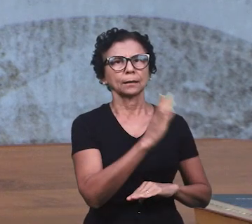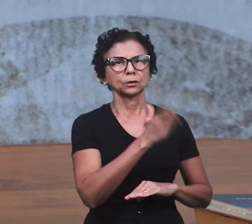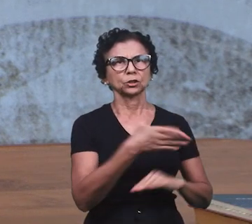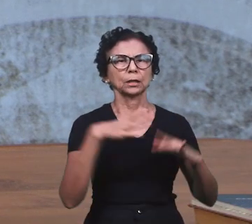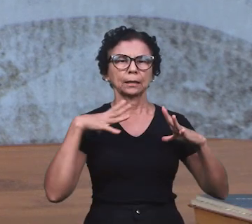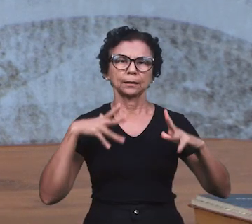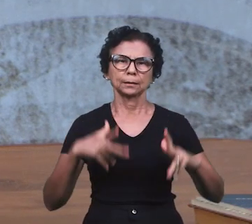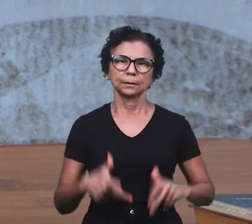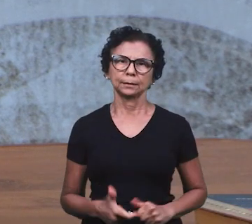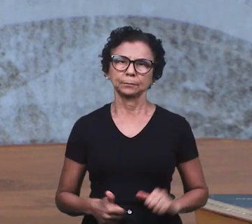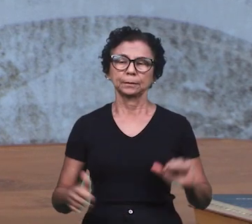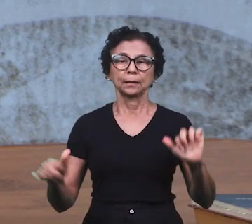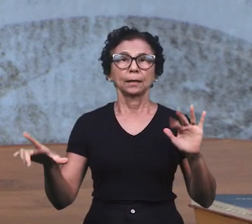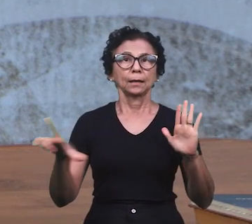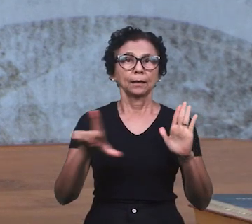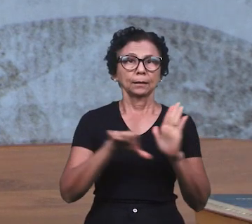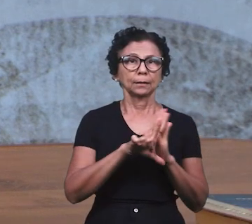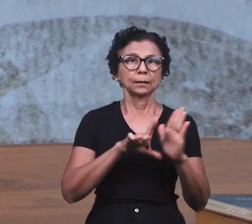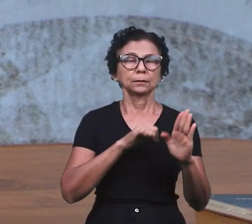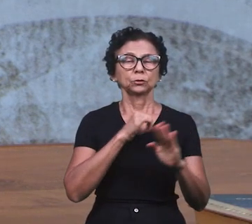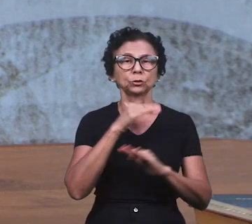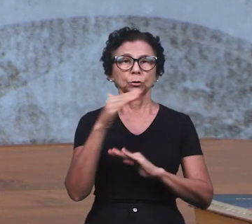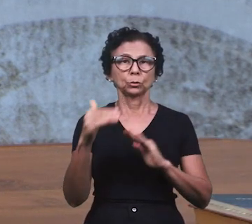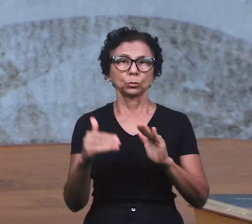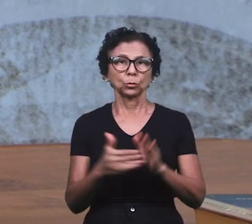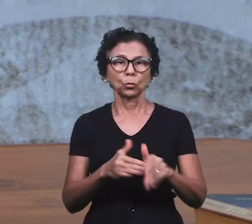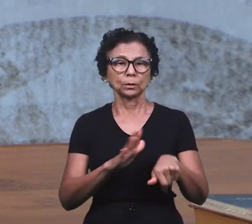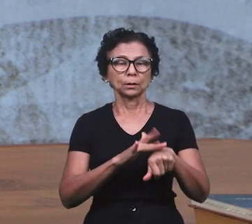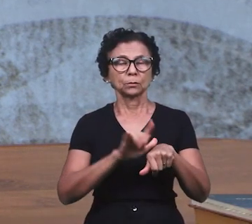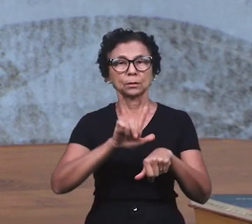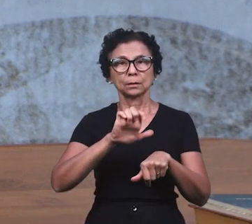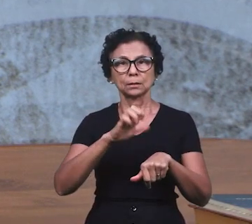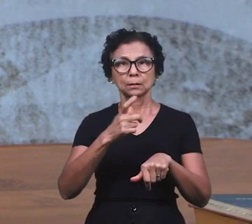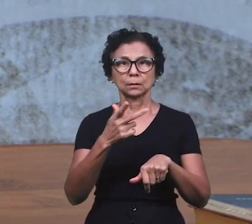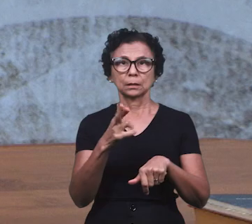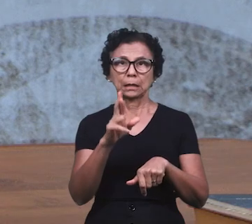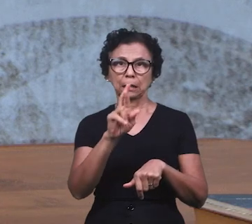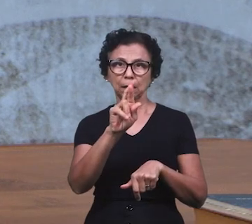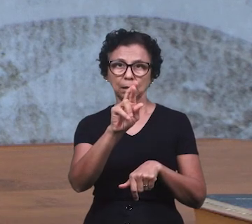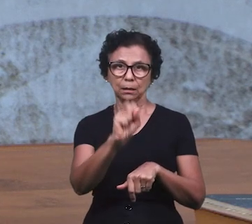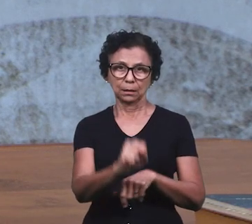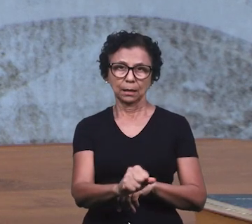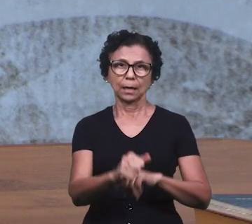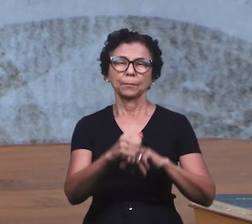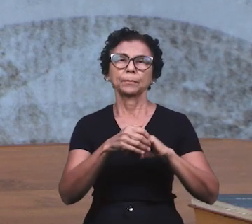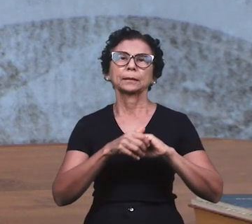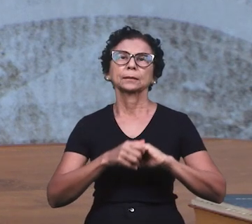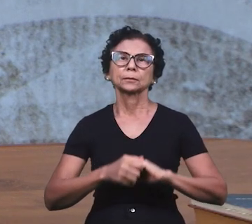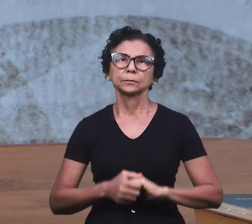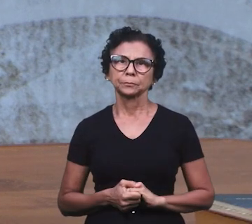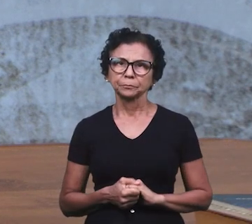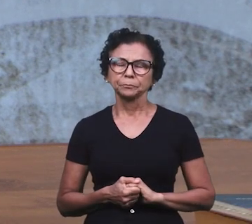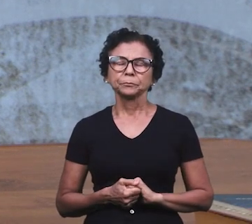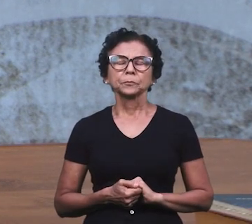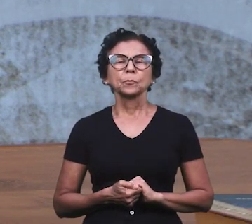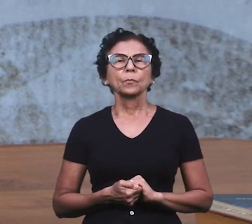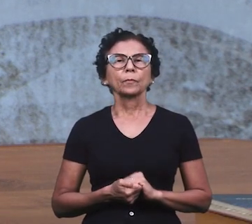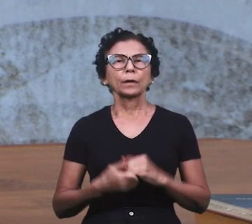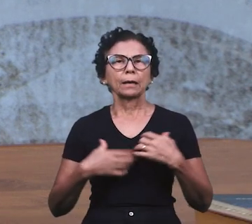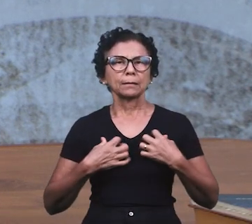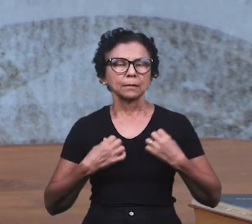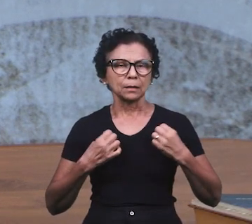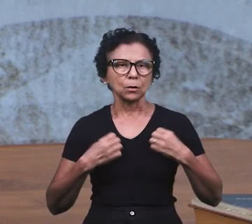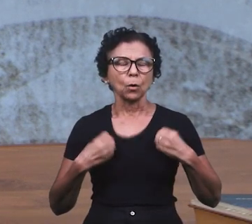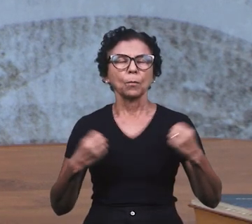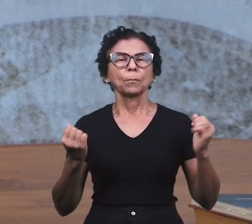a lei de toda a praga da lepra e da tinha, e da lepra dos vestidos e